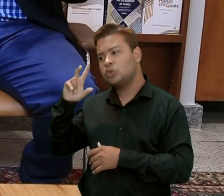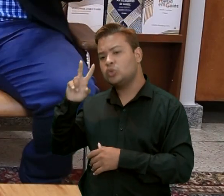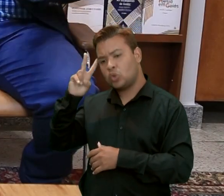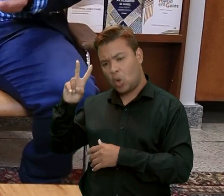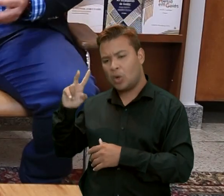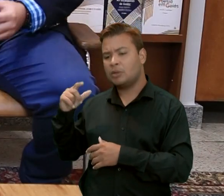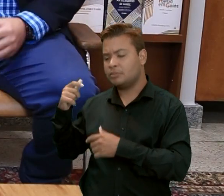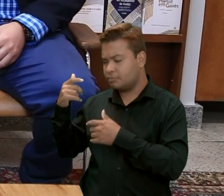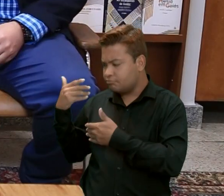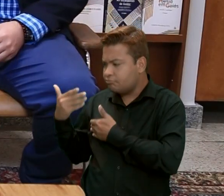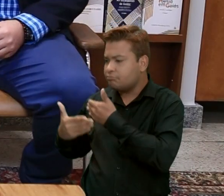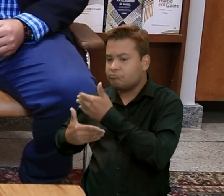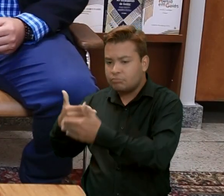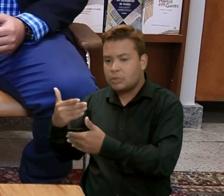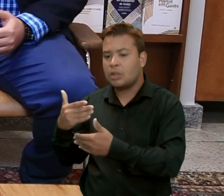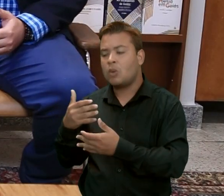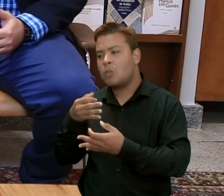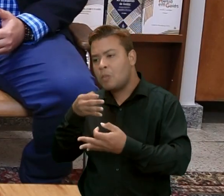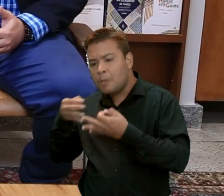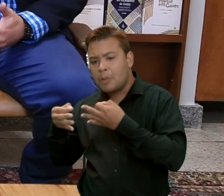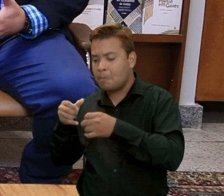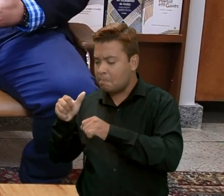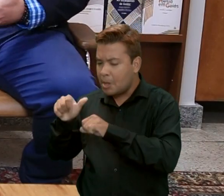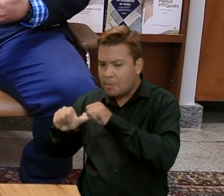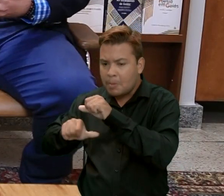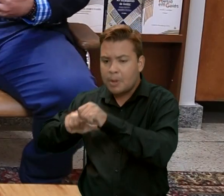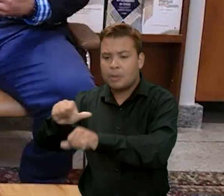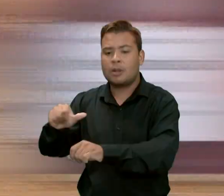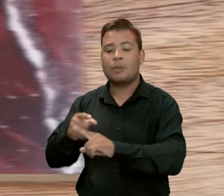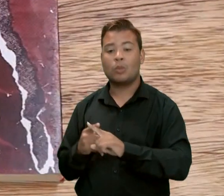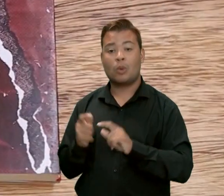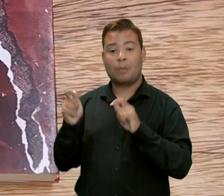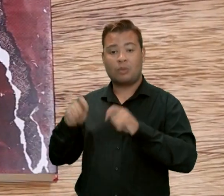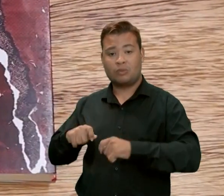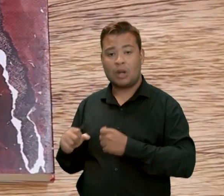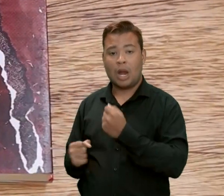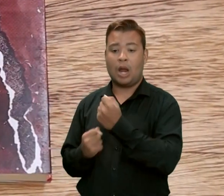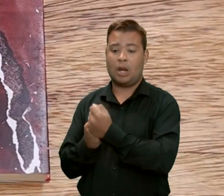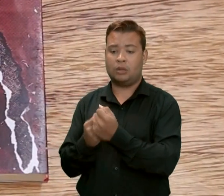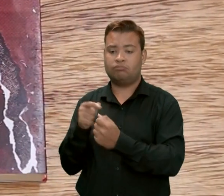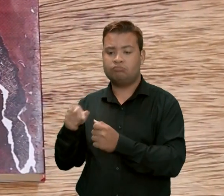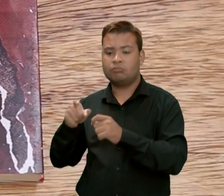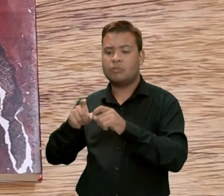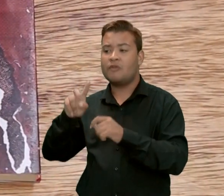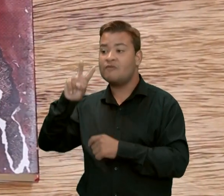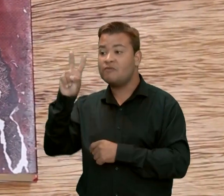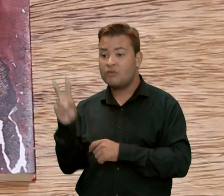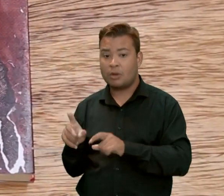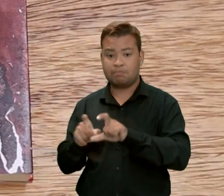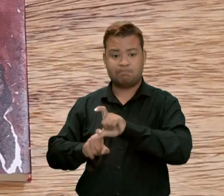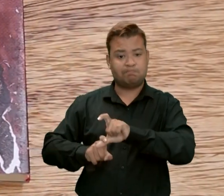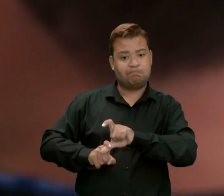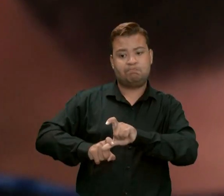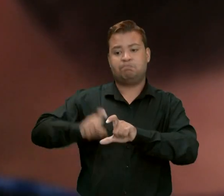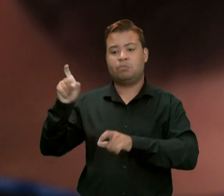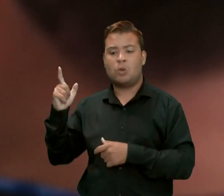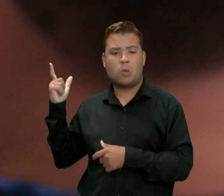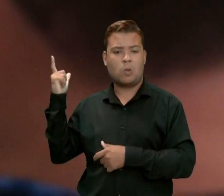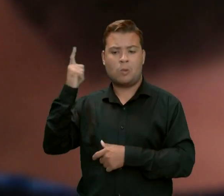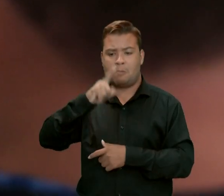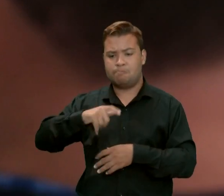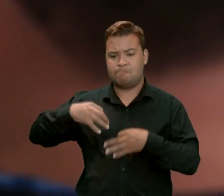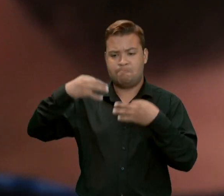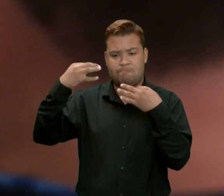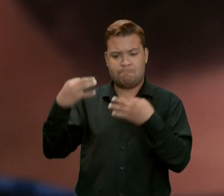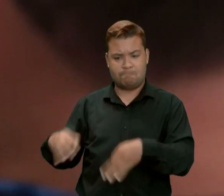ideias, as suas interpretações, a fim de possibilitar que a Venezuela logre o êxito, né, a Capitania Geral da Venezuela logre